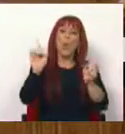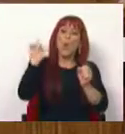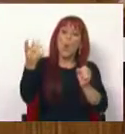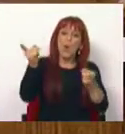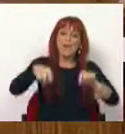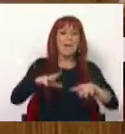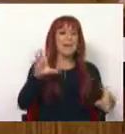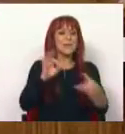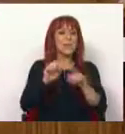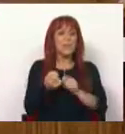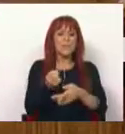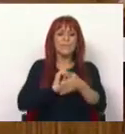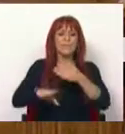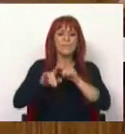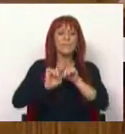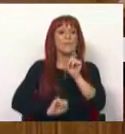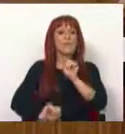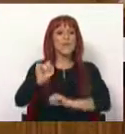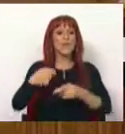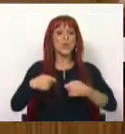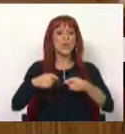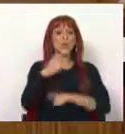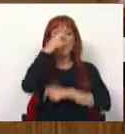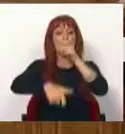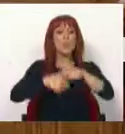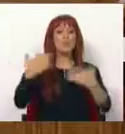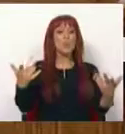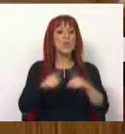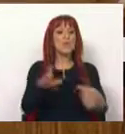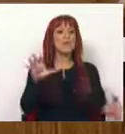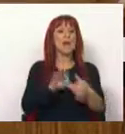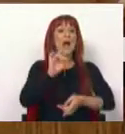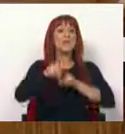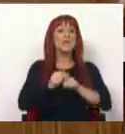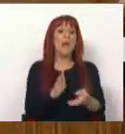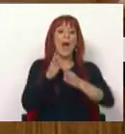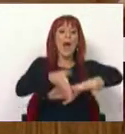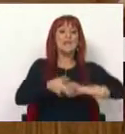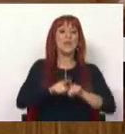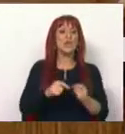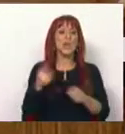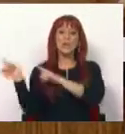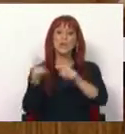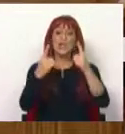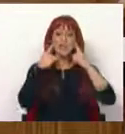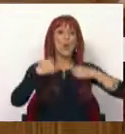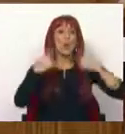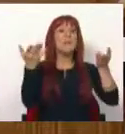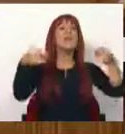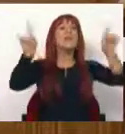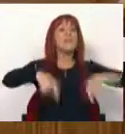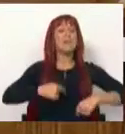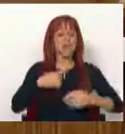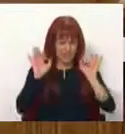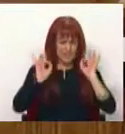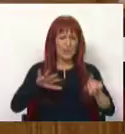também no que diz respeito à redução dos custos para as pessoas relativamente ao acesso aos transportes públicos. Mas também